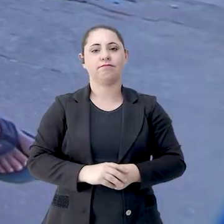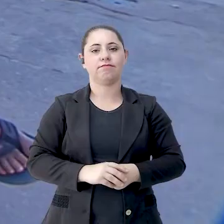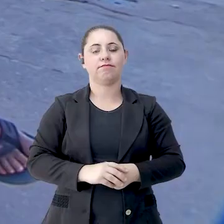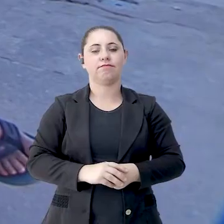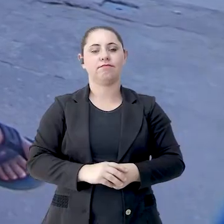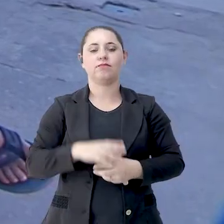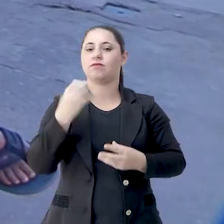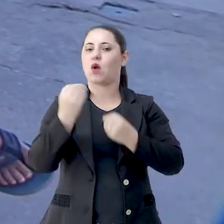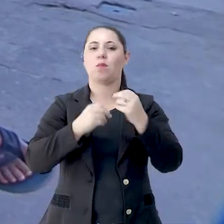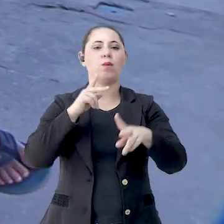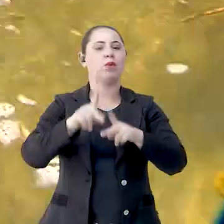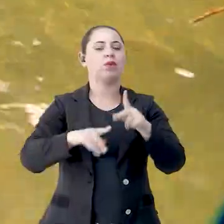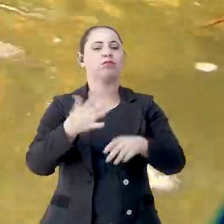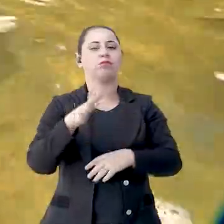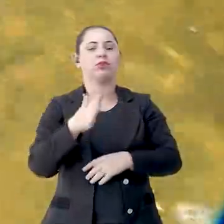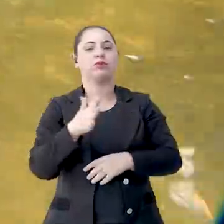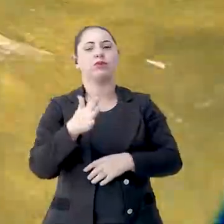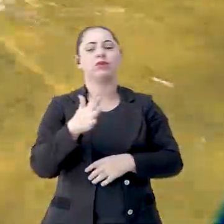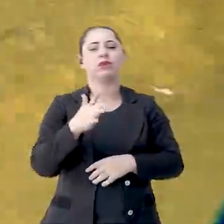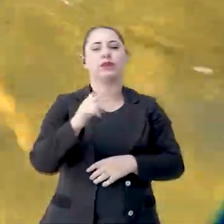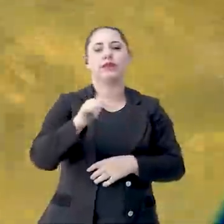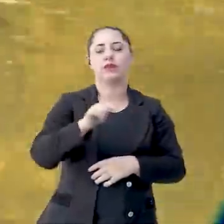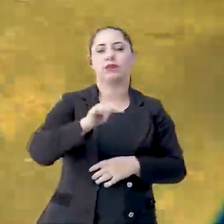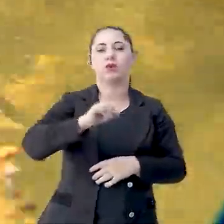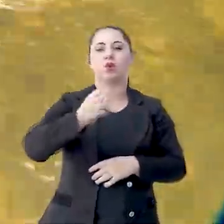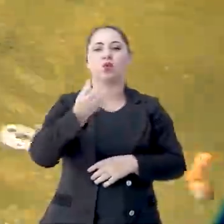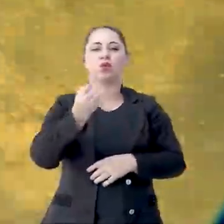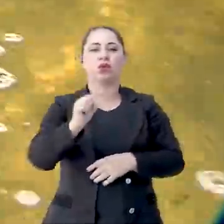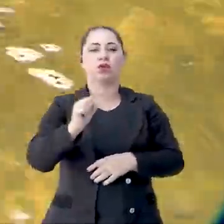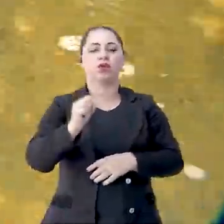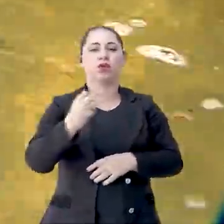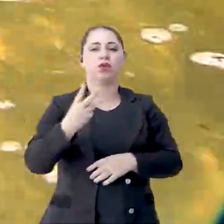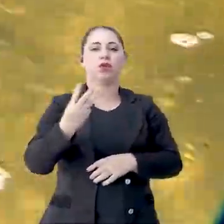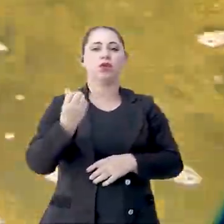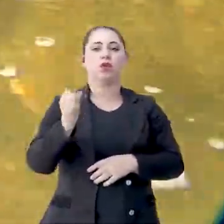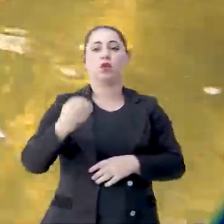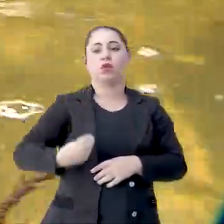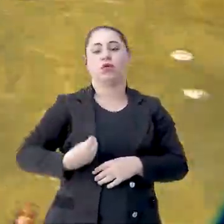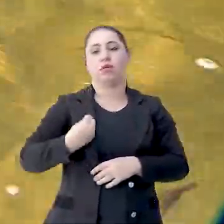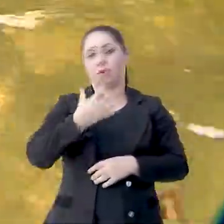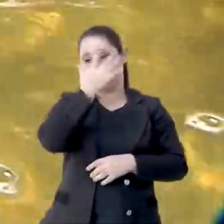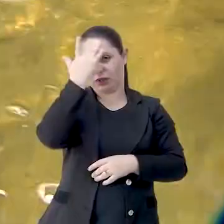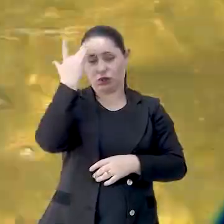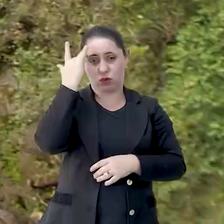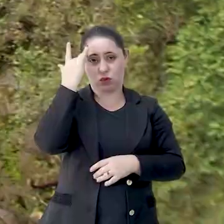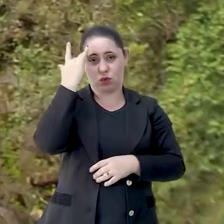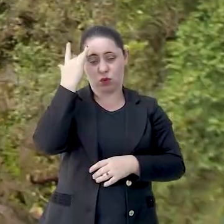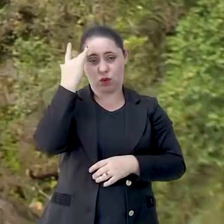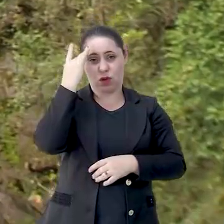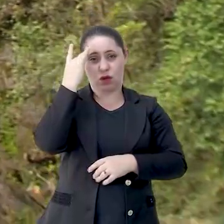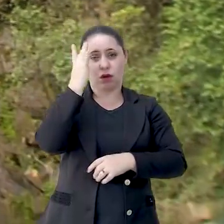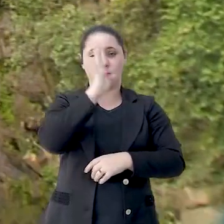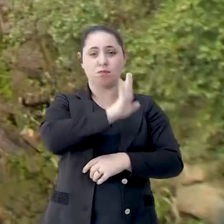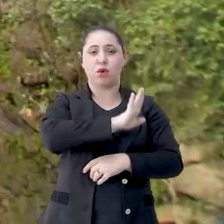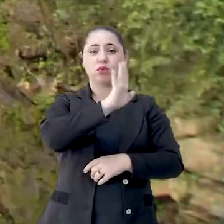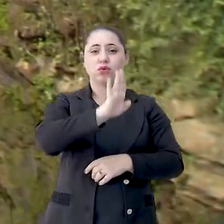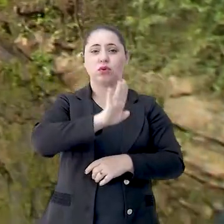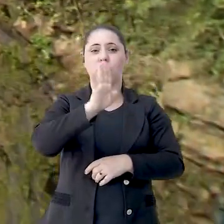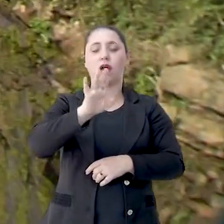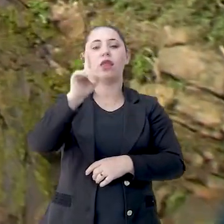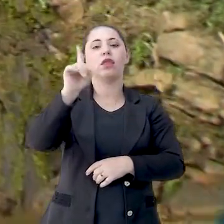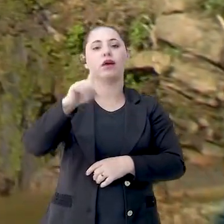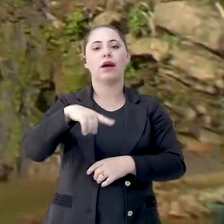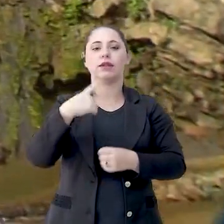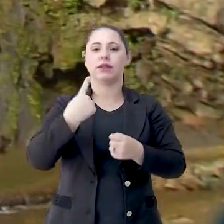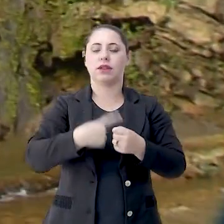7.838 habitantes, Bodoquena é um dos municípios que integram o complexo turístico do Parque Nacional da